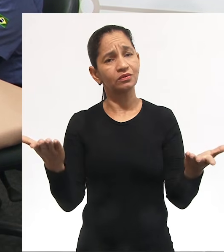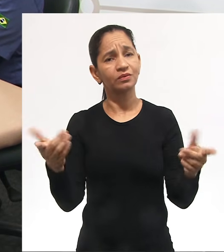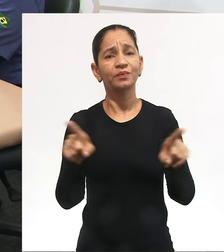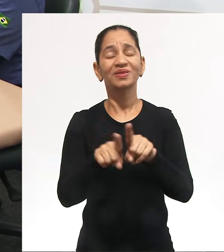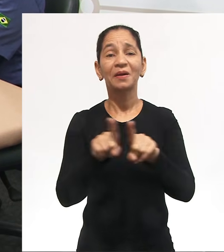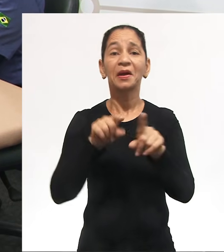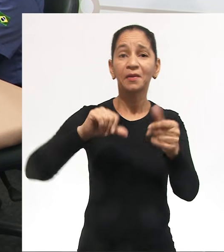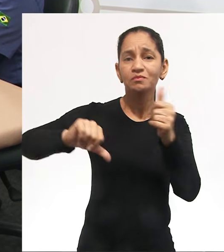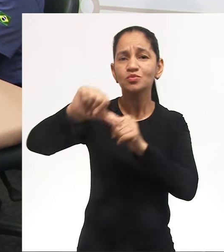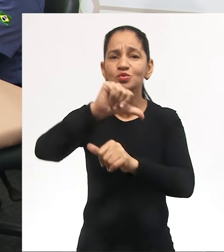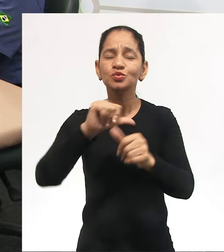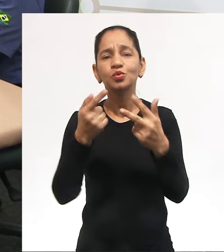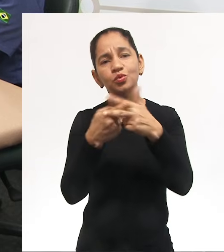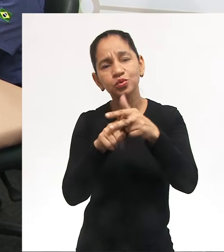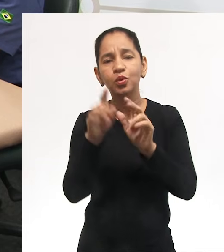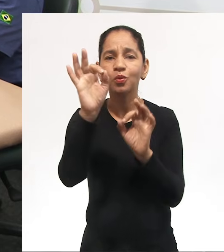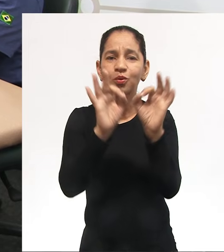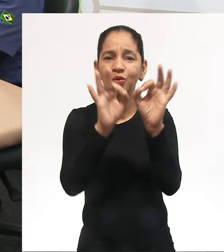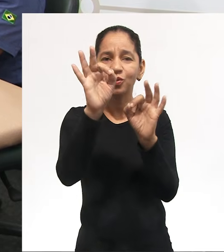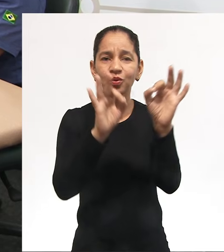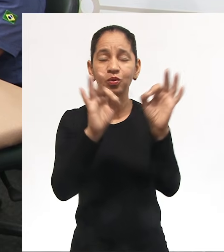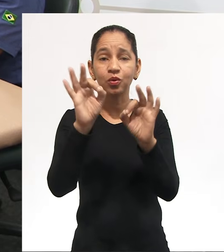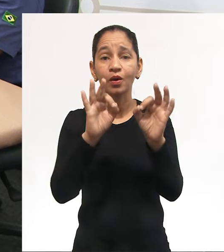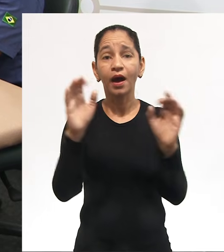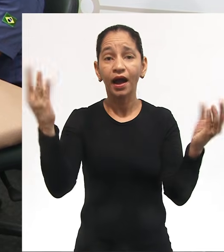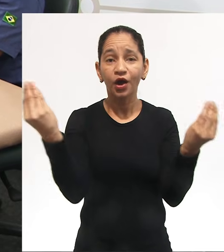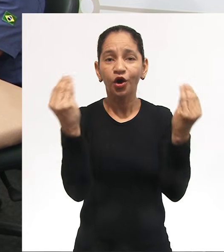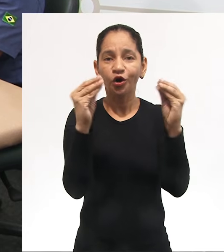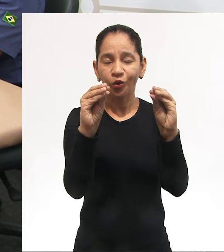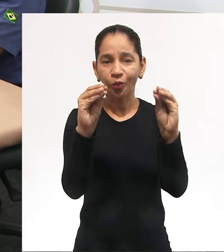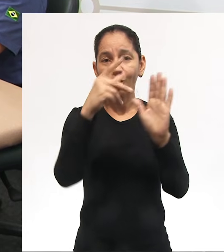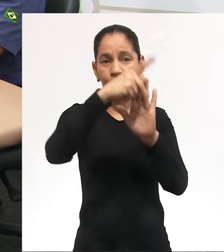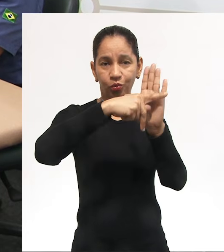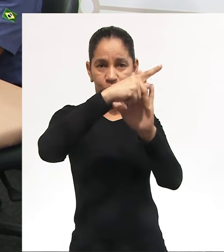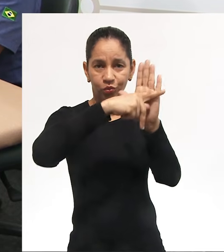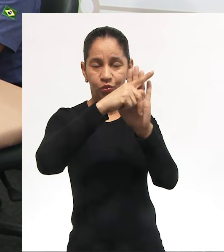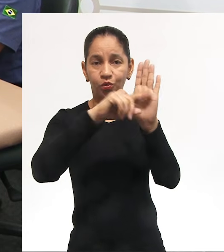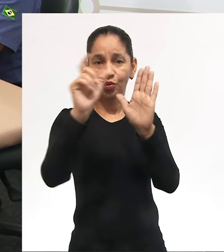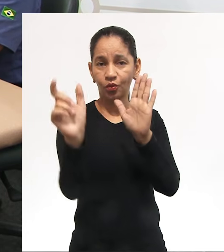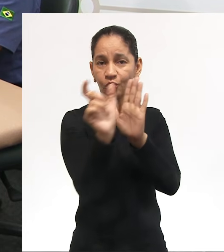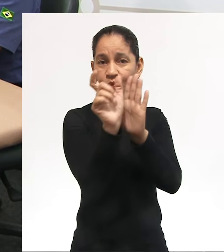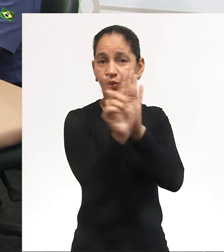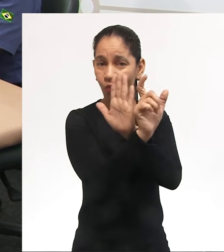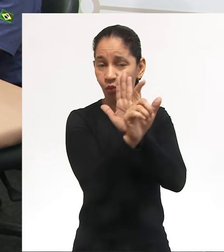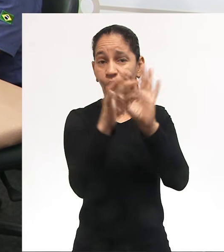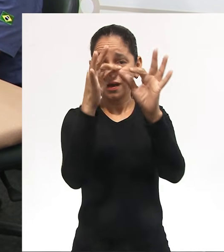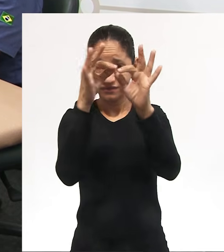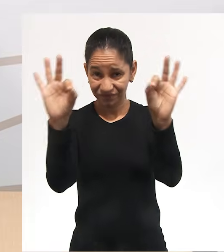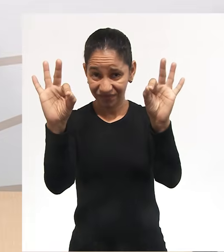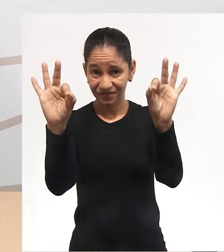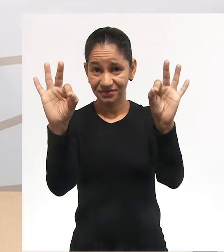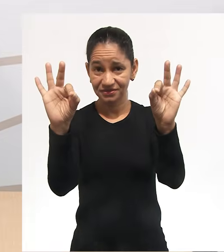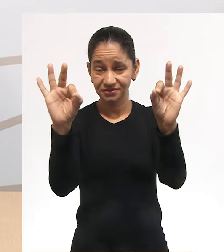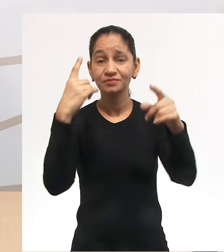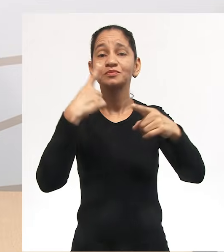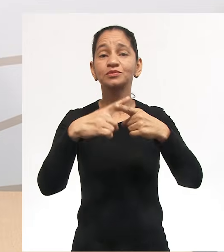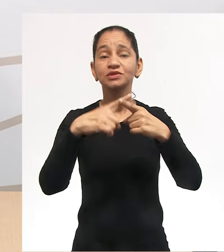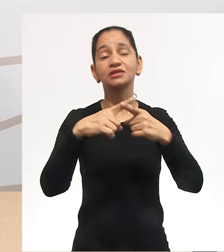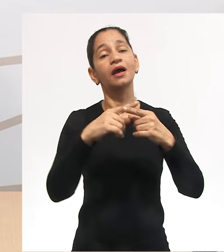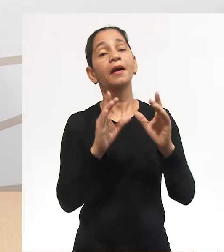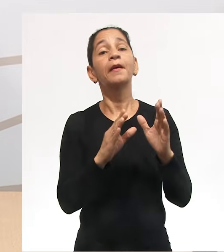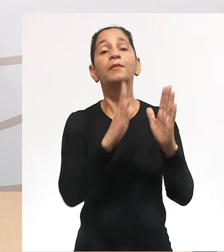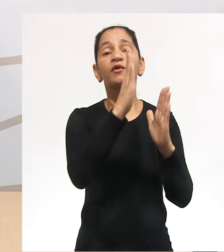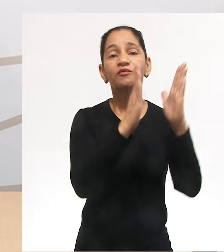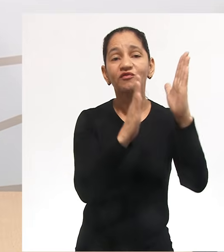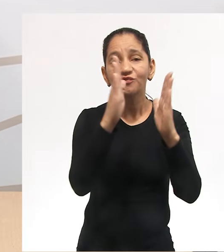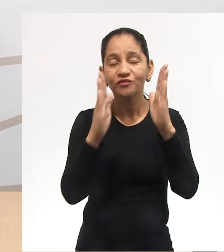Oeste. E aí a gente deu aquela modificadazinha e botou a parte de Minha Cidade é